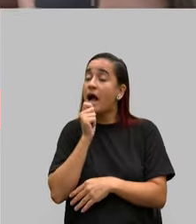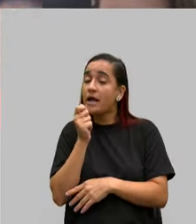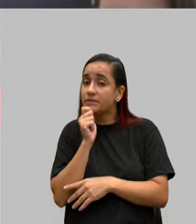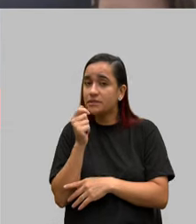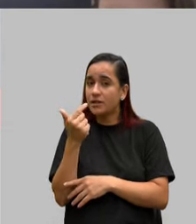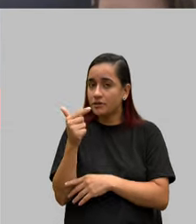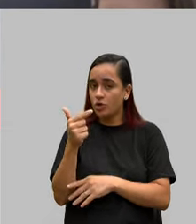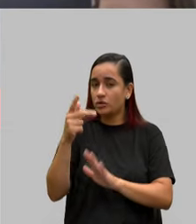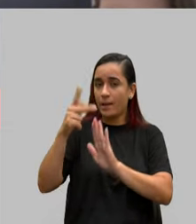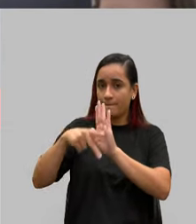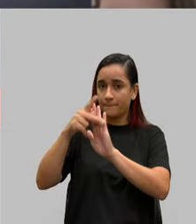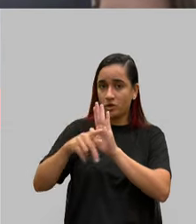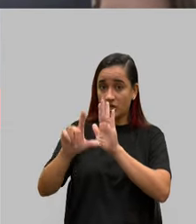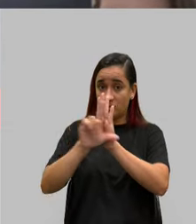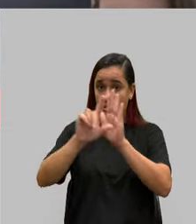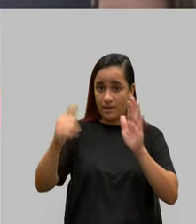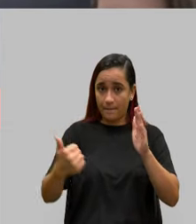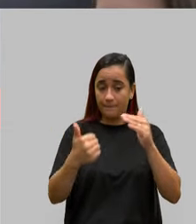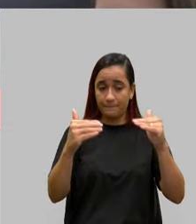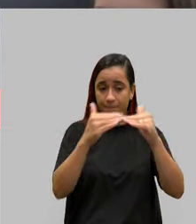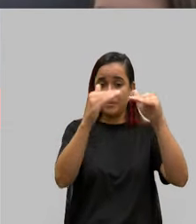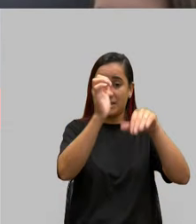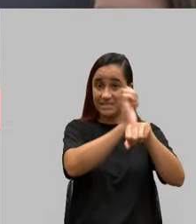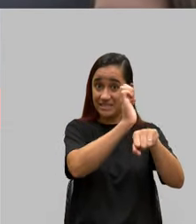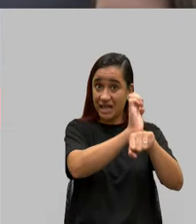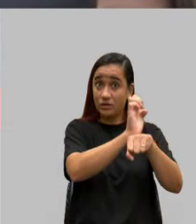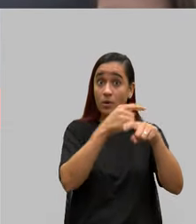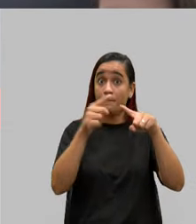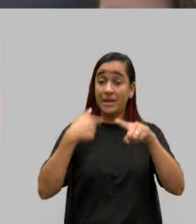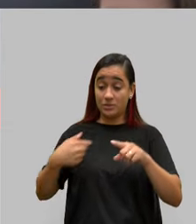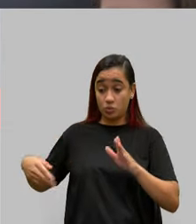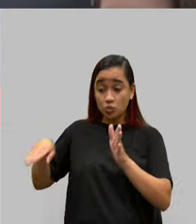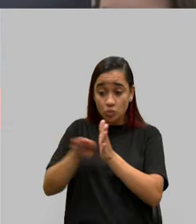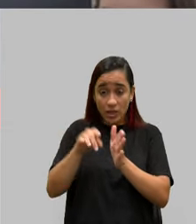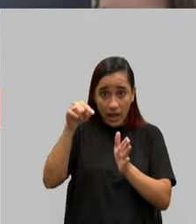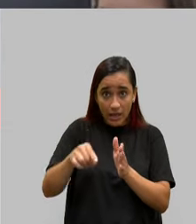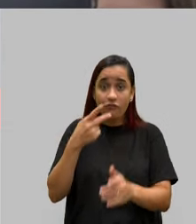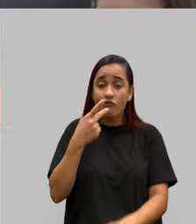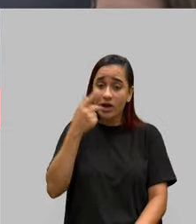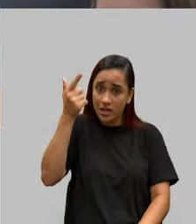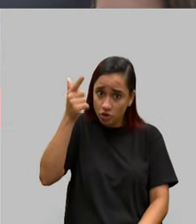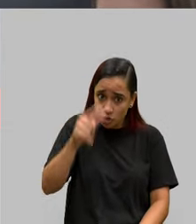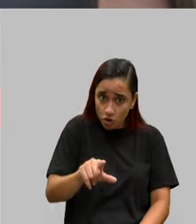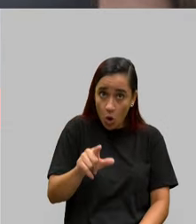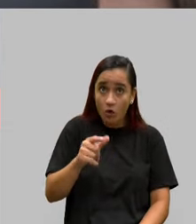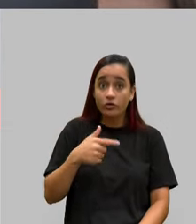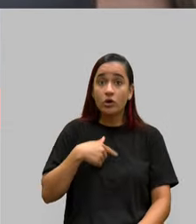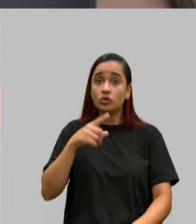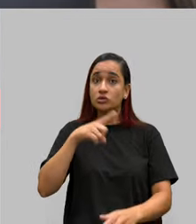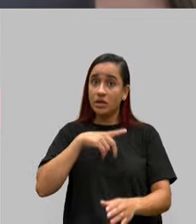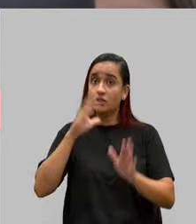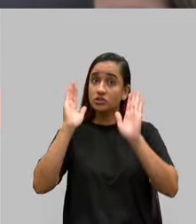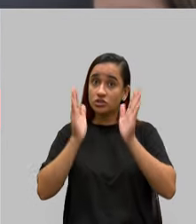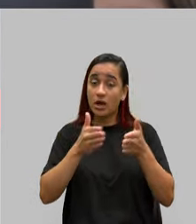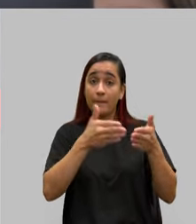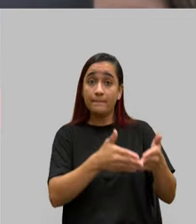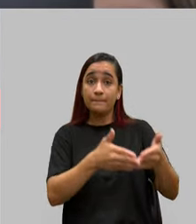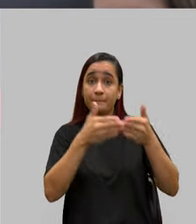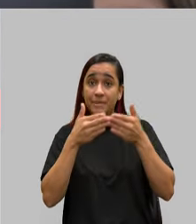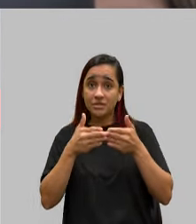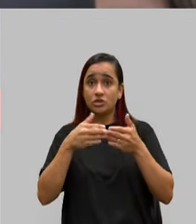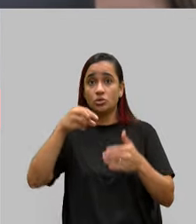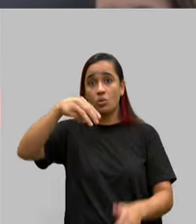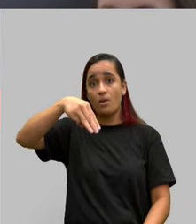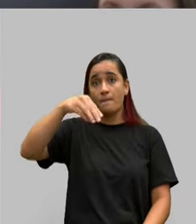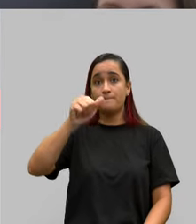projet de lei do Estado mas eu cheguei aqui e vou repetir trago o pedido para os mandatos gostaria que aqui